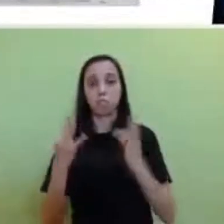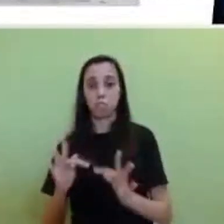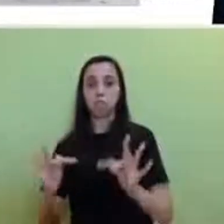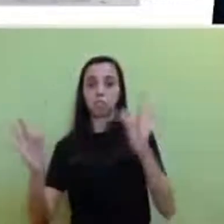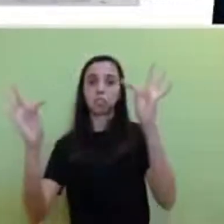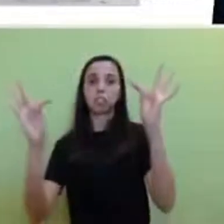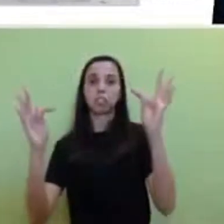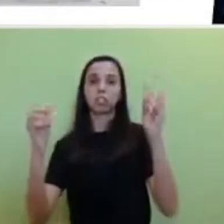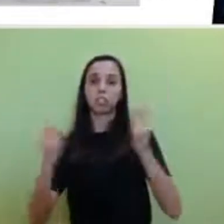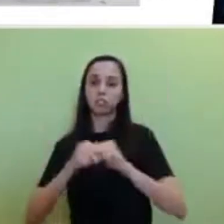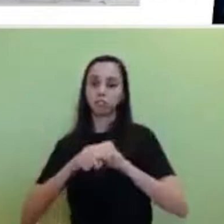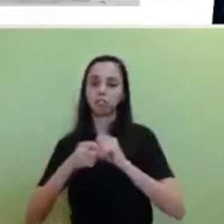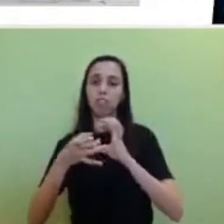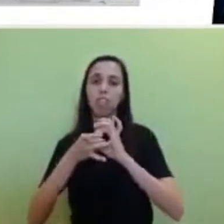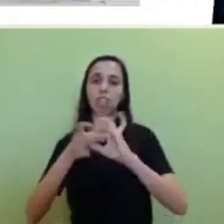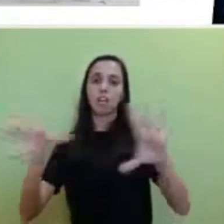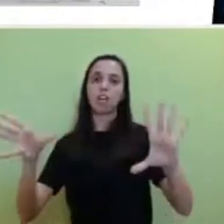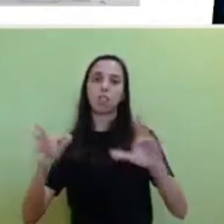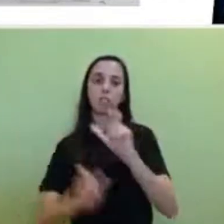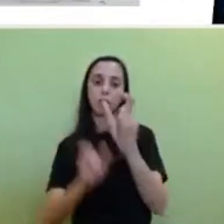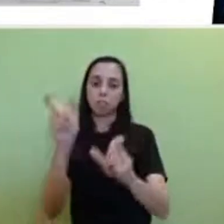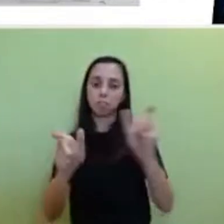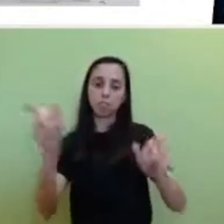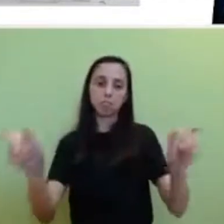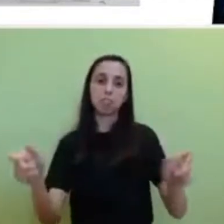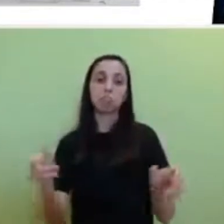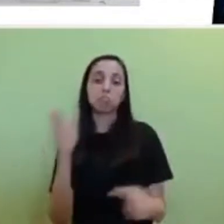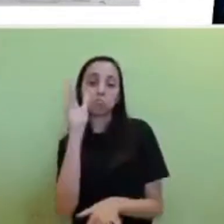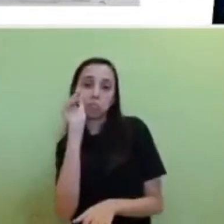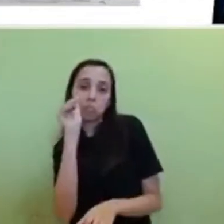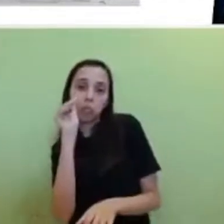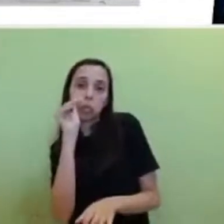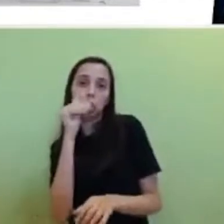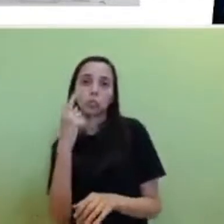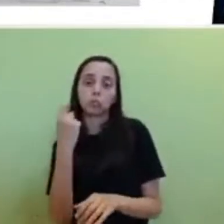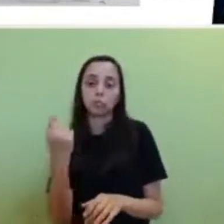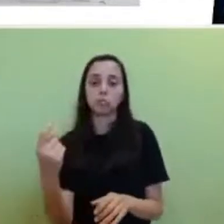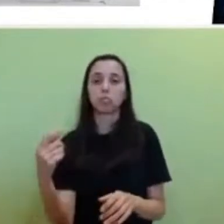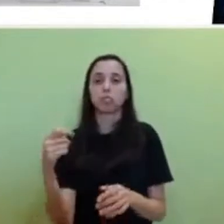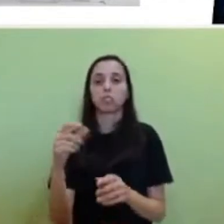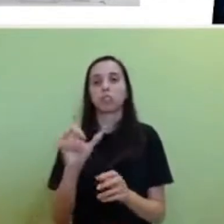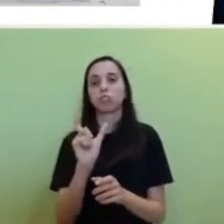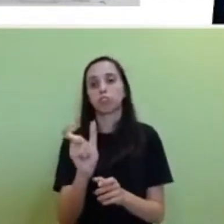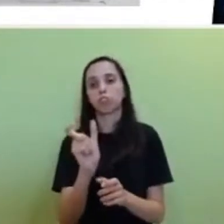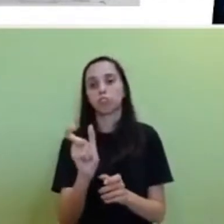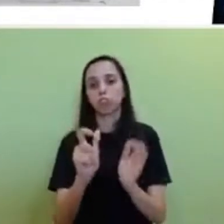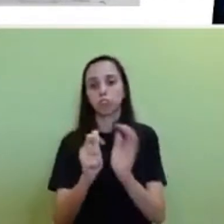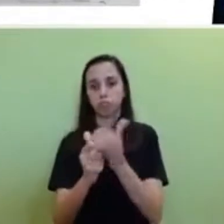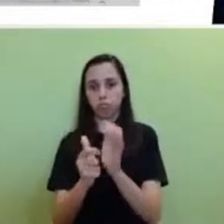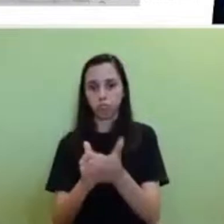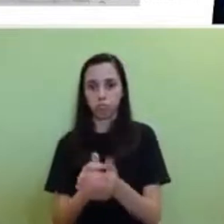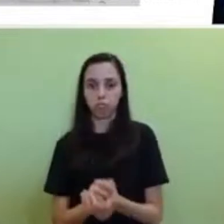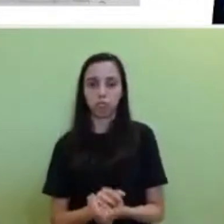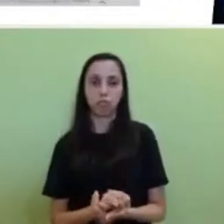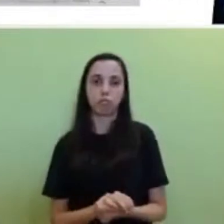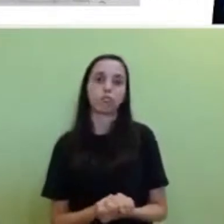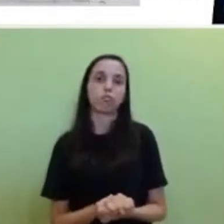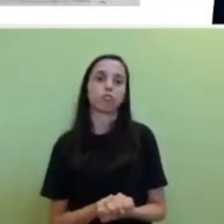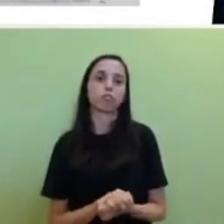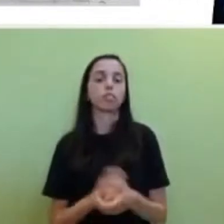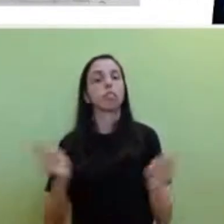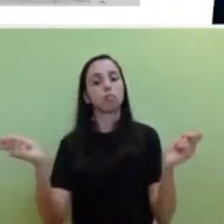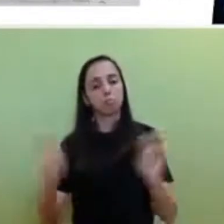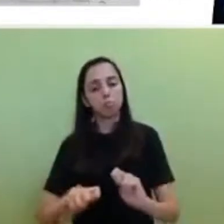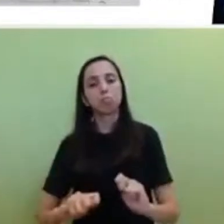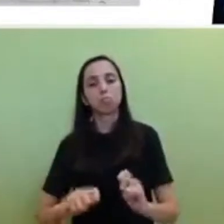ficou disponível para outras pessoas também, caso queiram ver lá no site de Poodle. Então, ela é possível, a